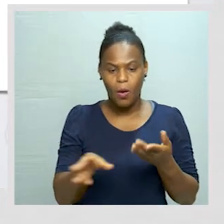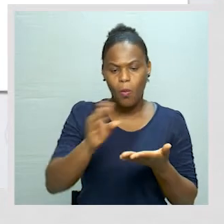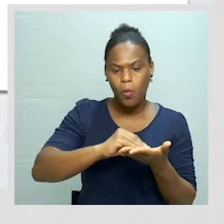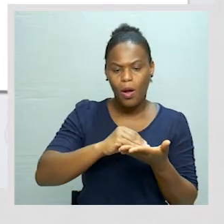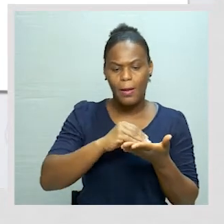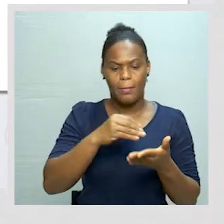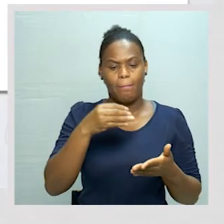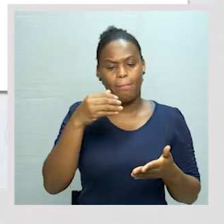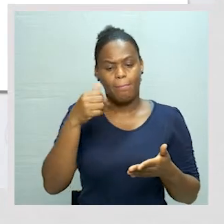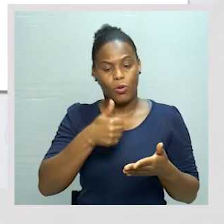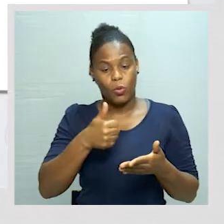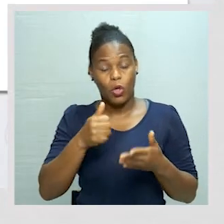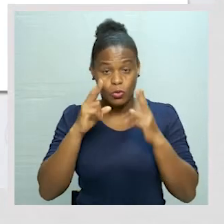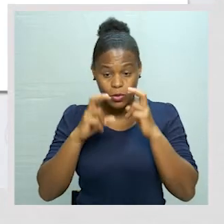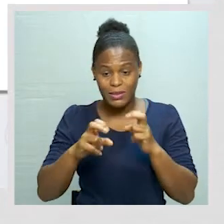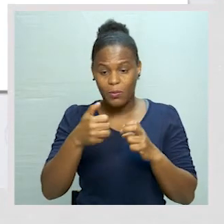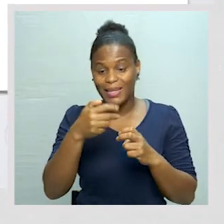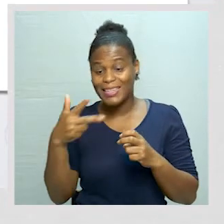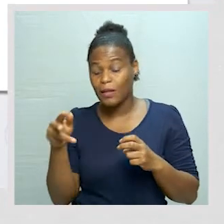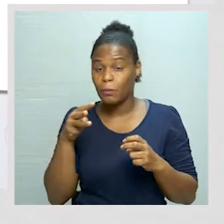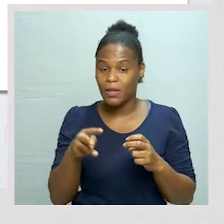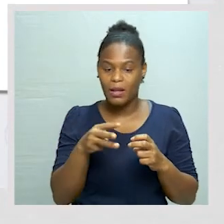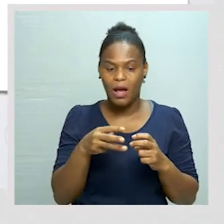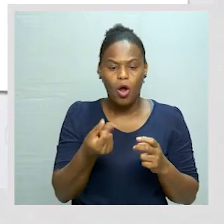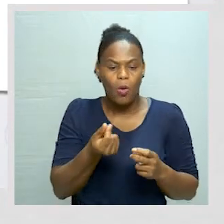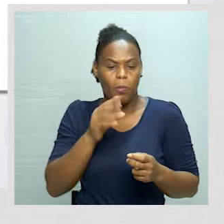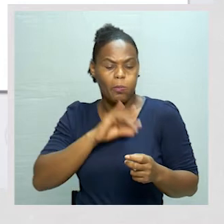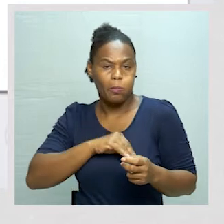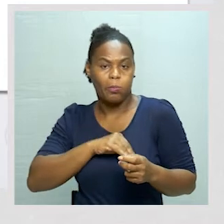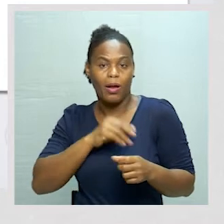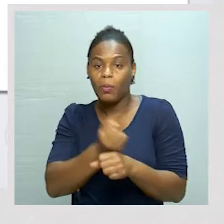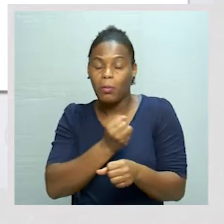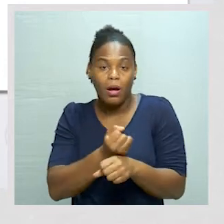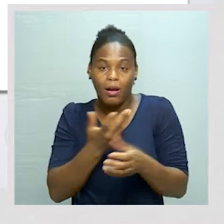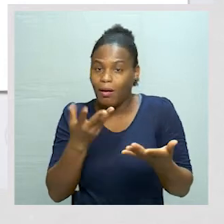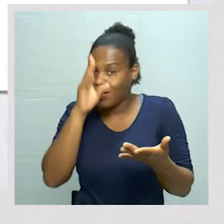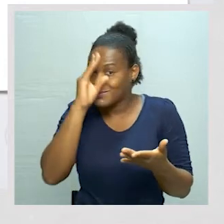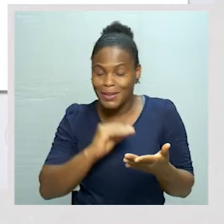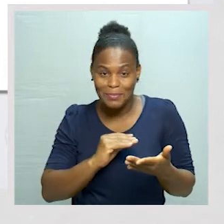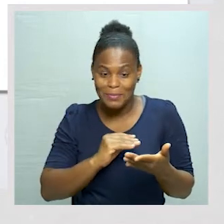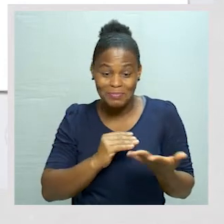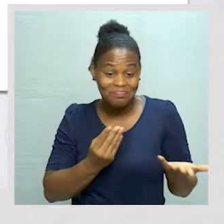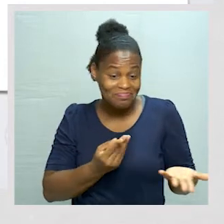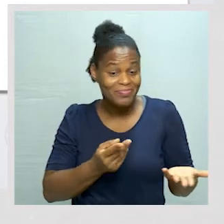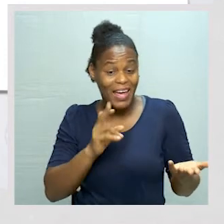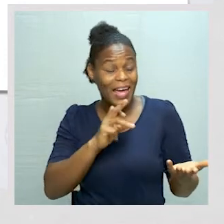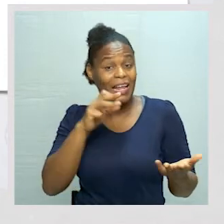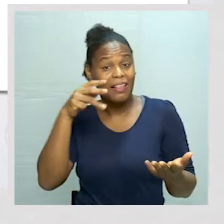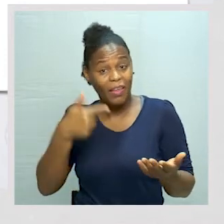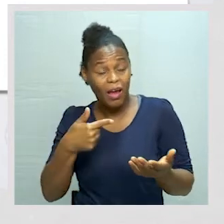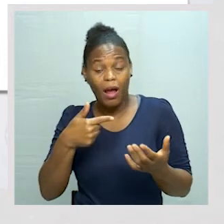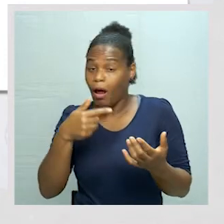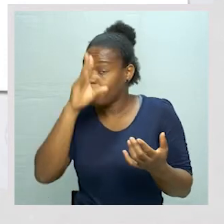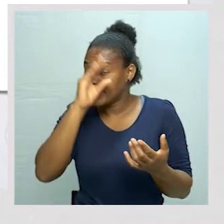excedente bruto de exploração é 500 mil. E as remunerações do trabalho, não sabemos, é isso que nós